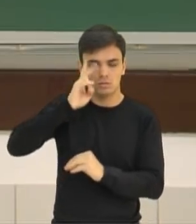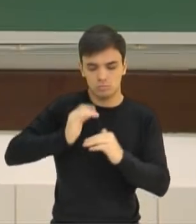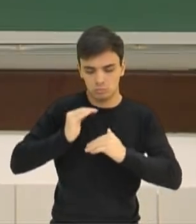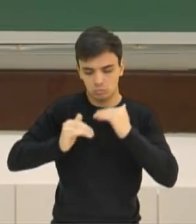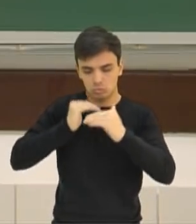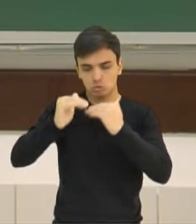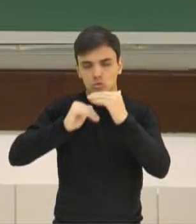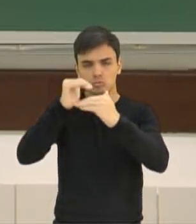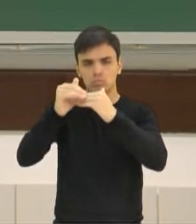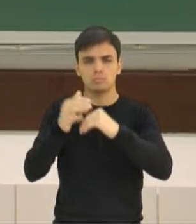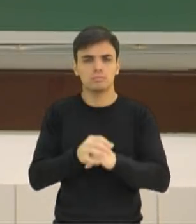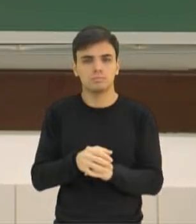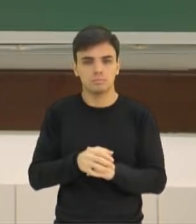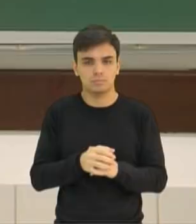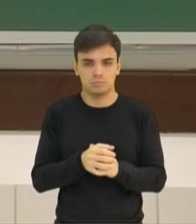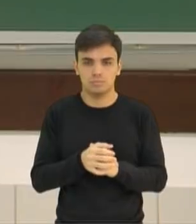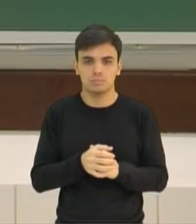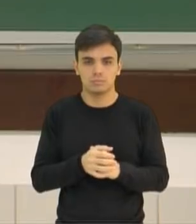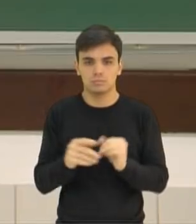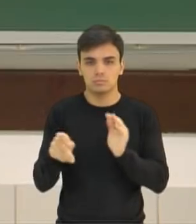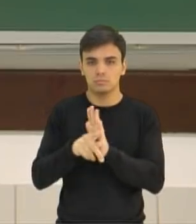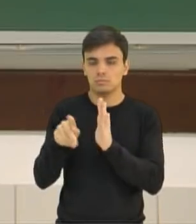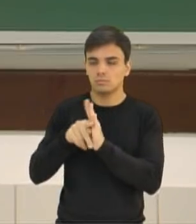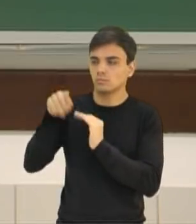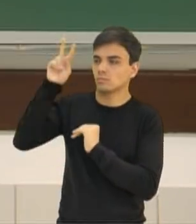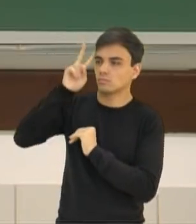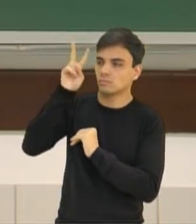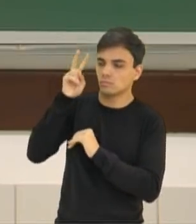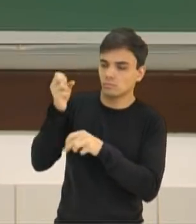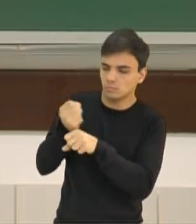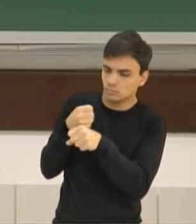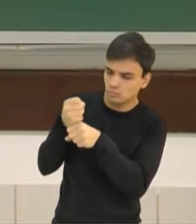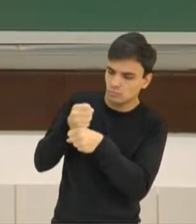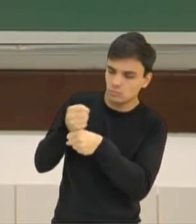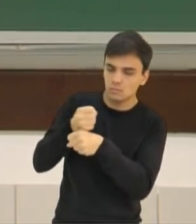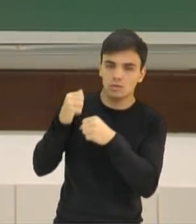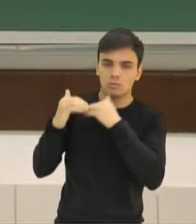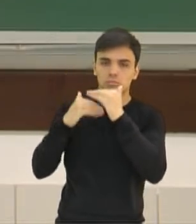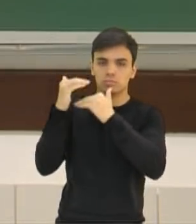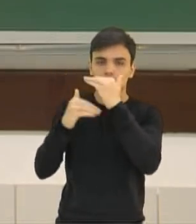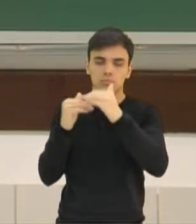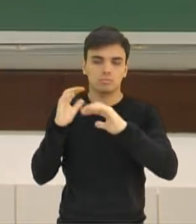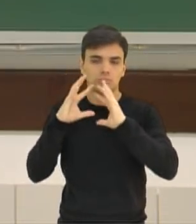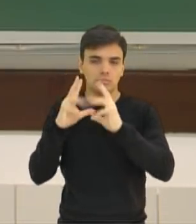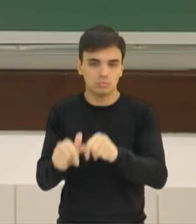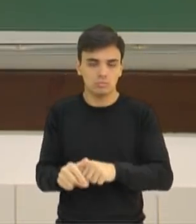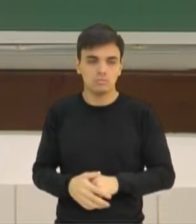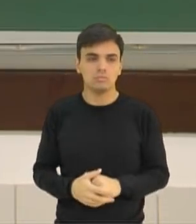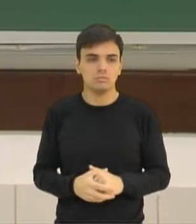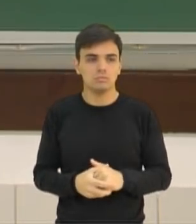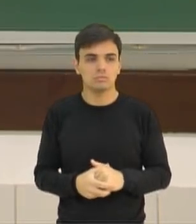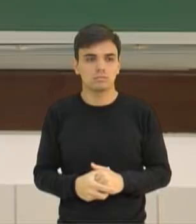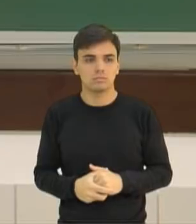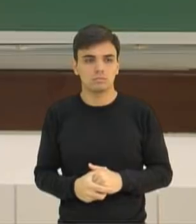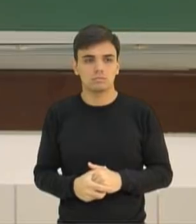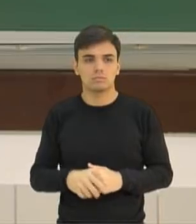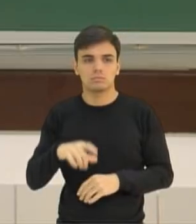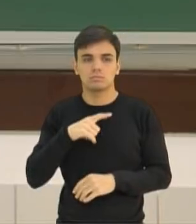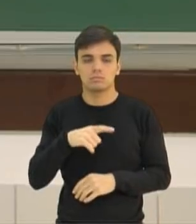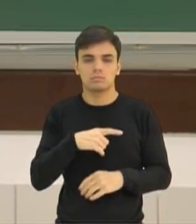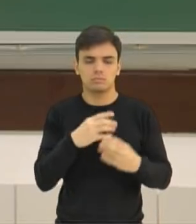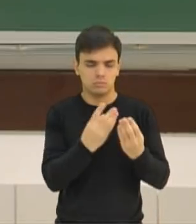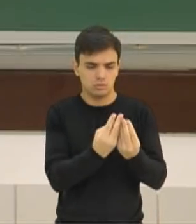desenvolveram ao longo da história da região e do Brasil como um todo. O que nós vamos ter ali? Defasagem e